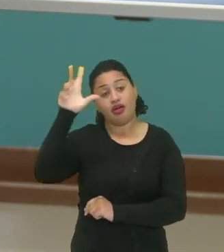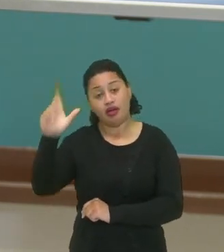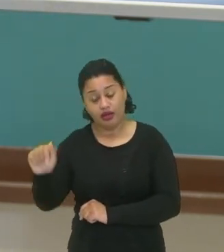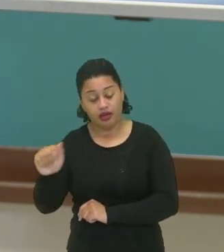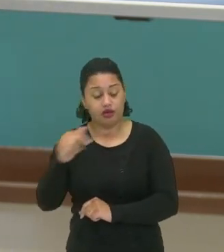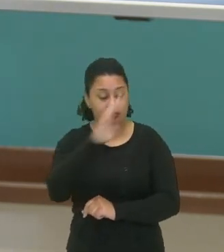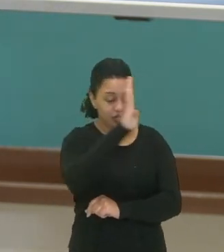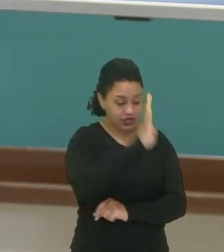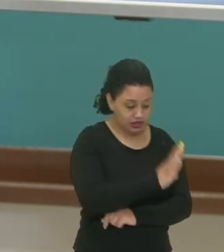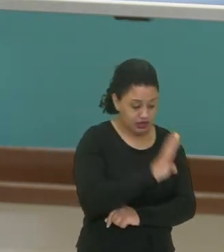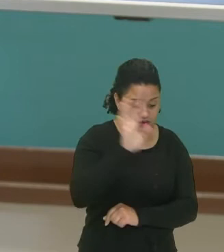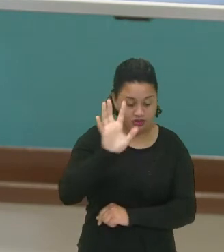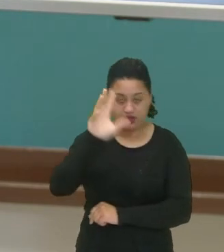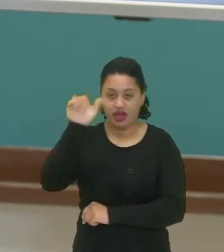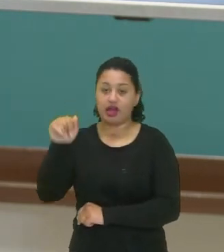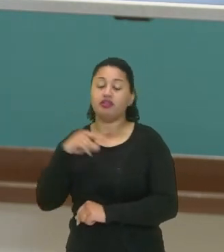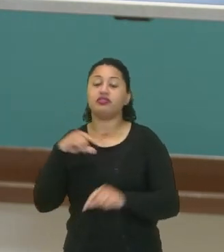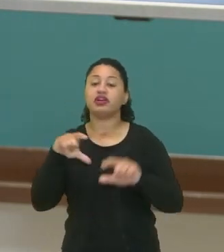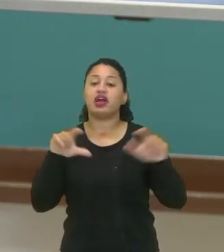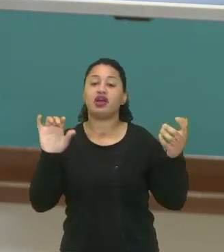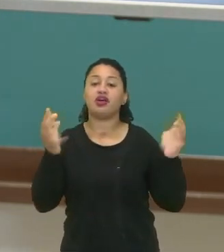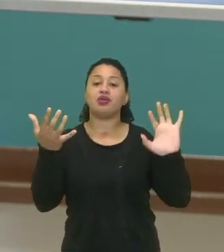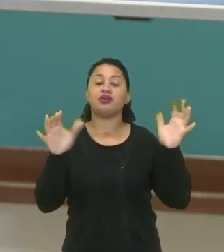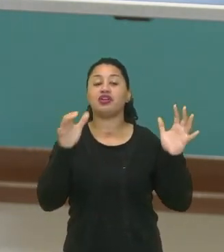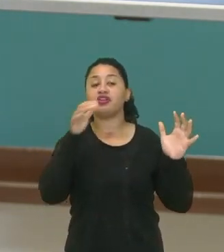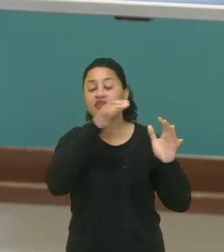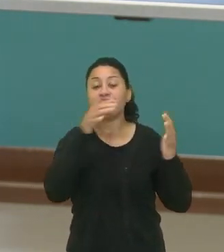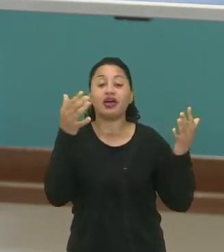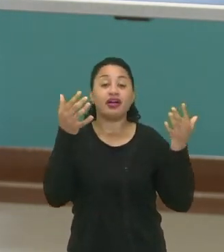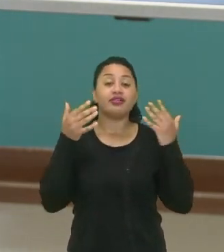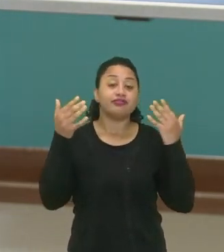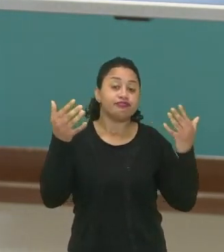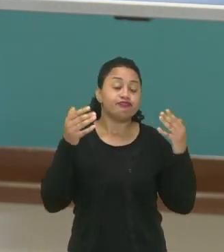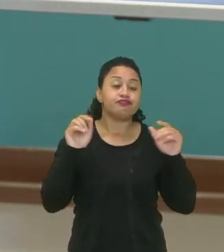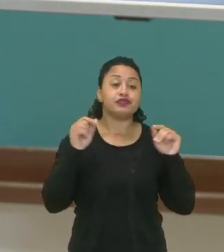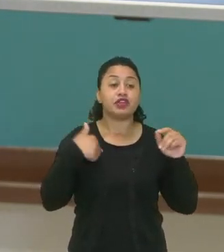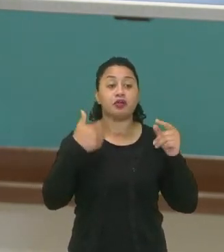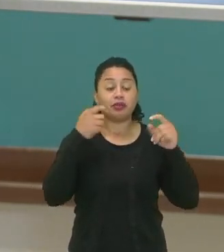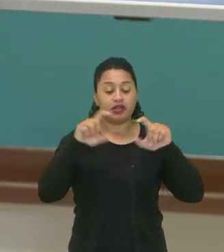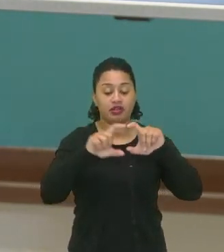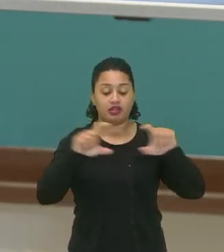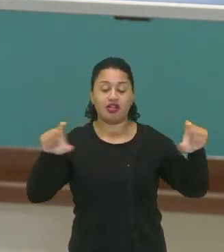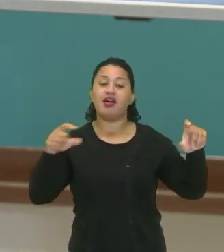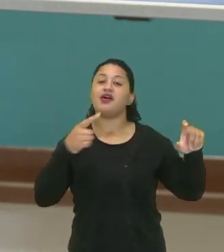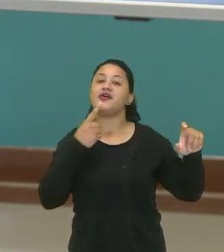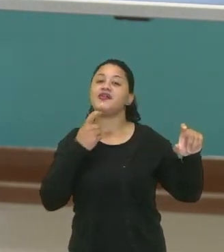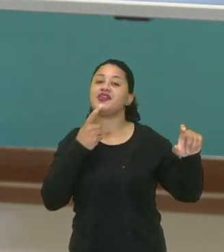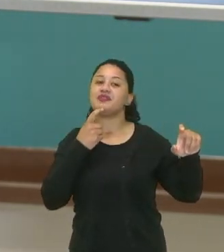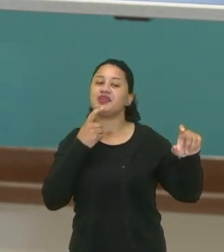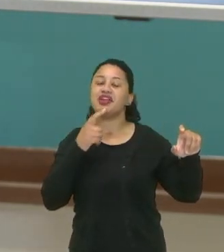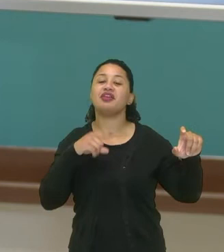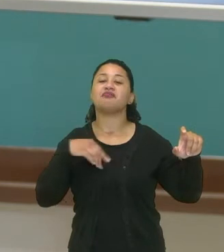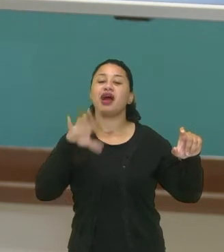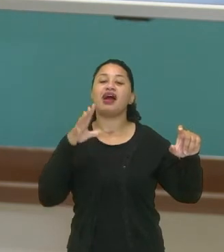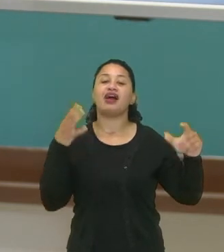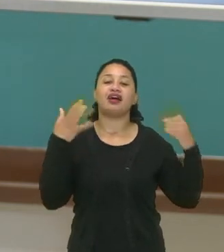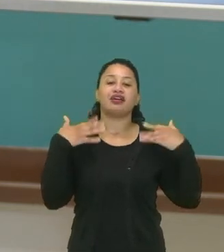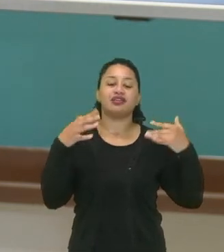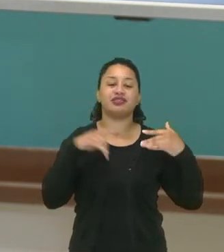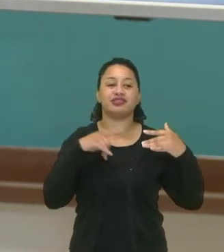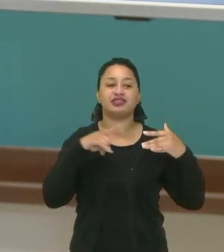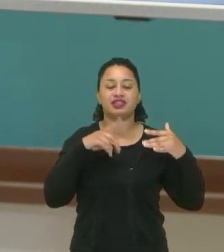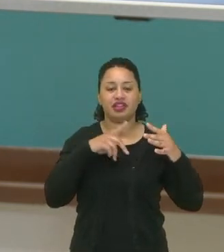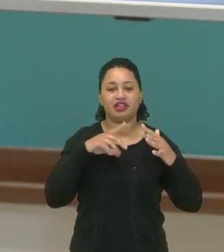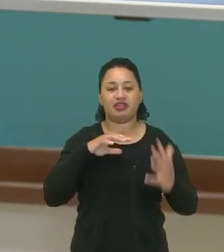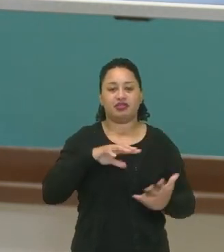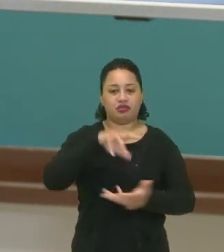possuem climas quentes. Por quê? Olha, repare nessa zona aqui, ó, vermelha, né? É a zona mais quente do planeta por conta da latitude,